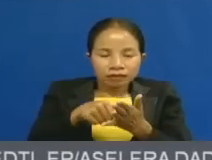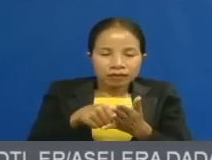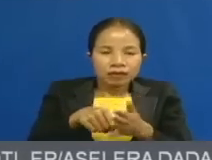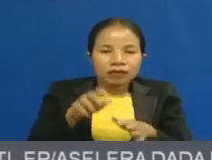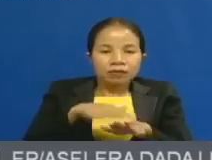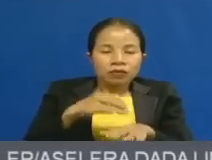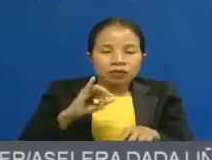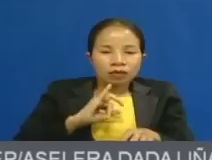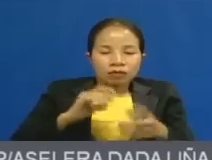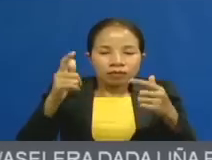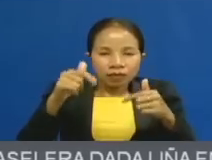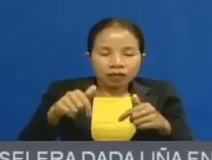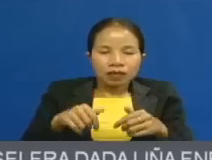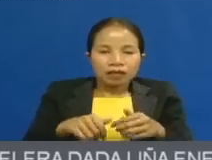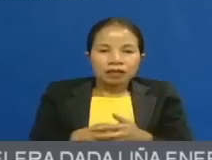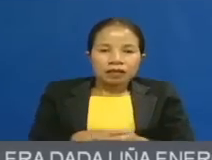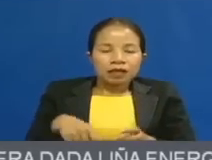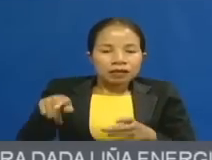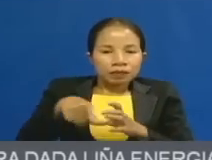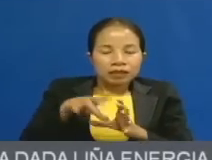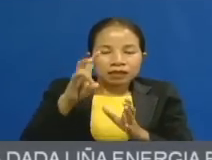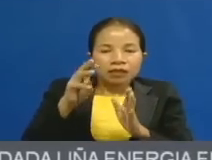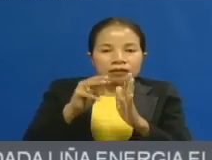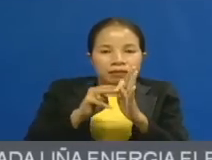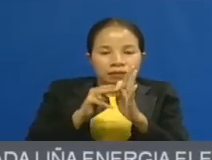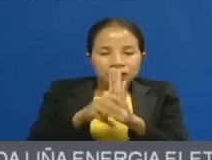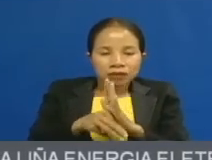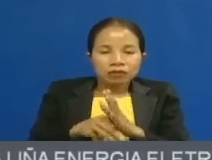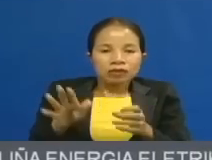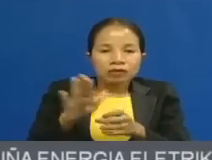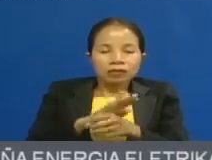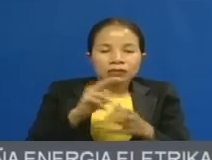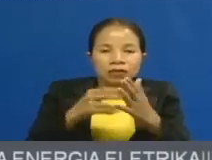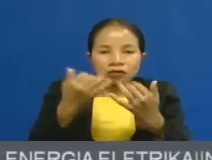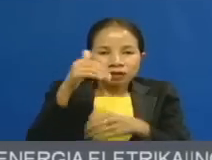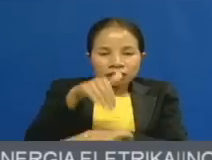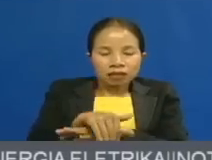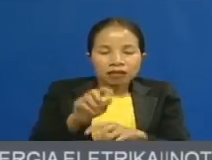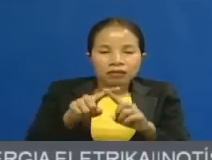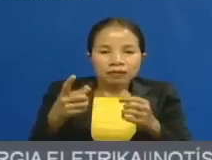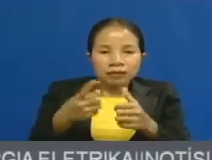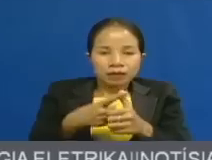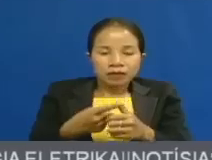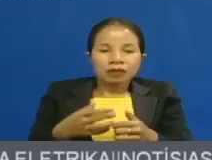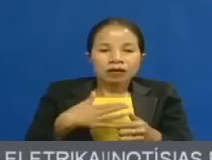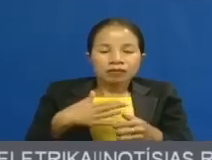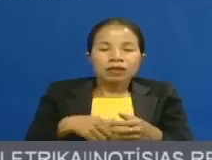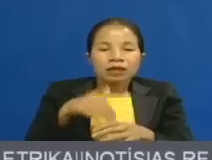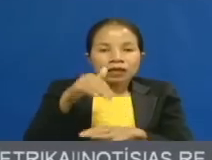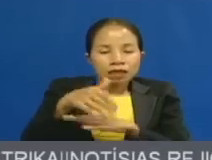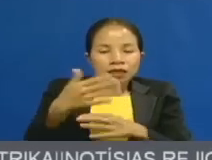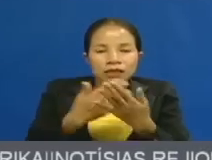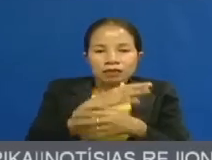mais a tu preenche segmento 7 minutos, a tu completa notícia em Calandia. Mas antes de tudo, eu vou falar a Calandia, ba, telespectadores,